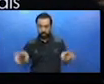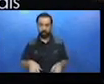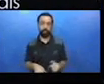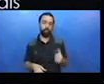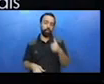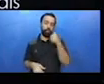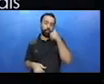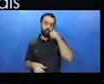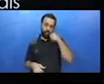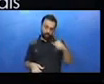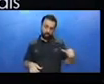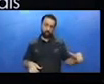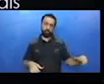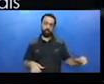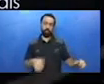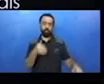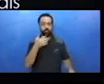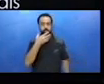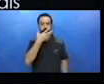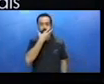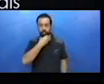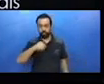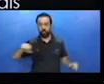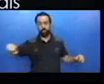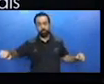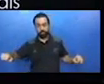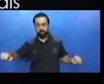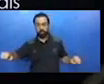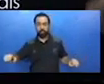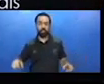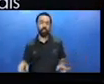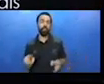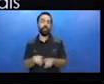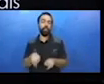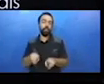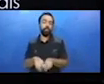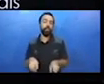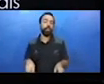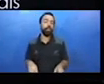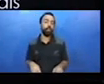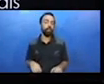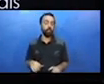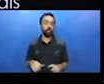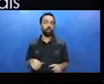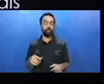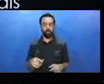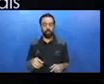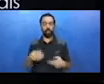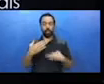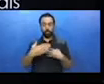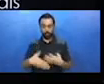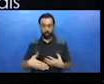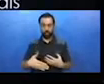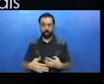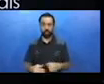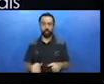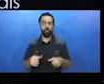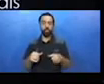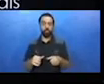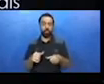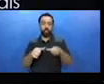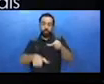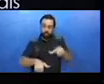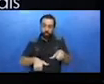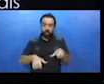femininas. E além disso, também existem as provas de revezamento, que elas são feitas em equipe. Tanto o revezamento